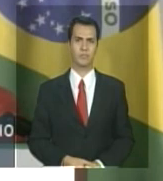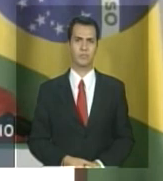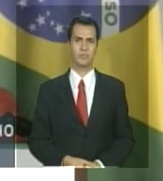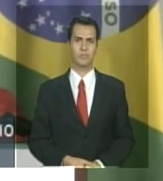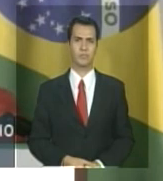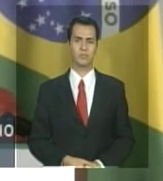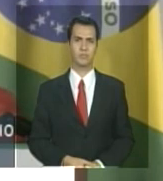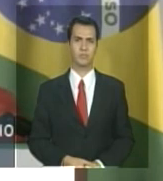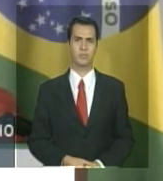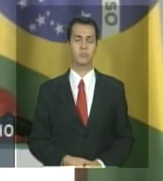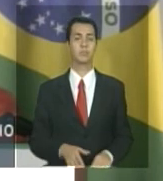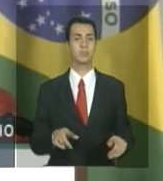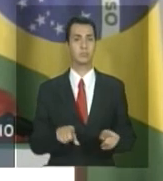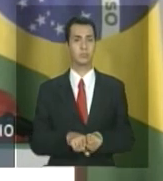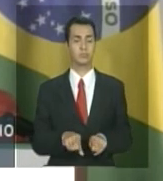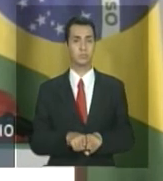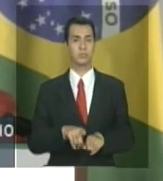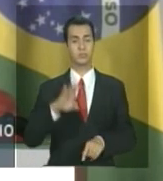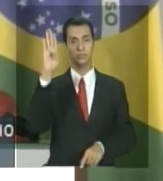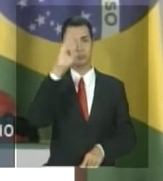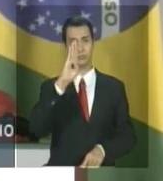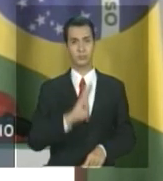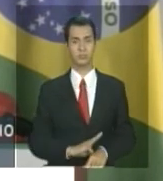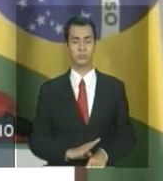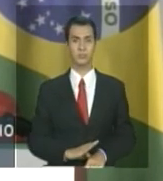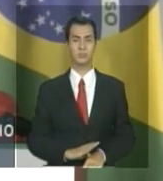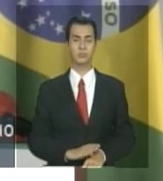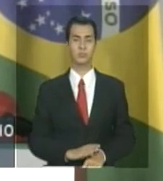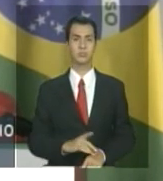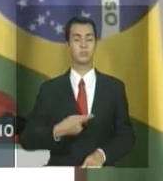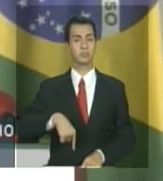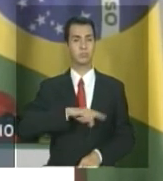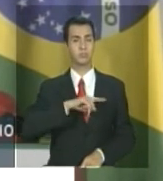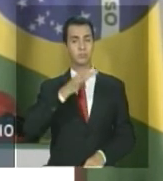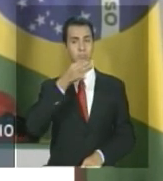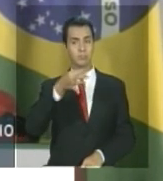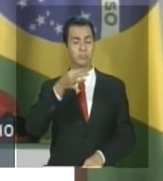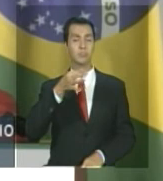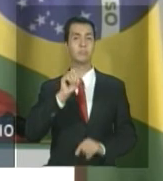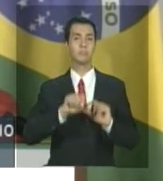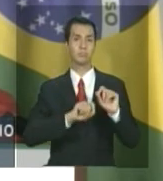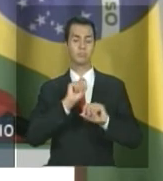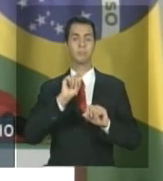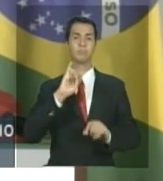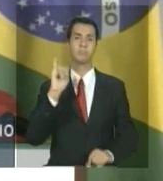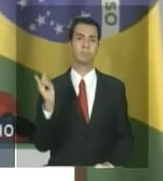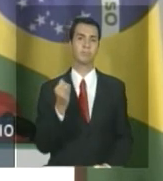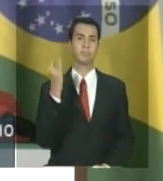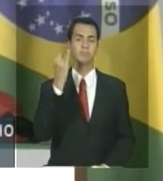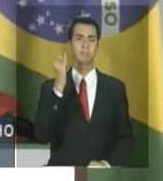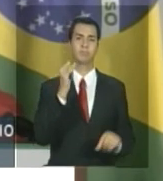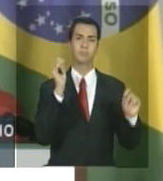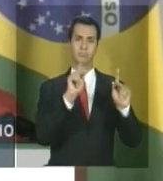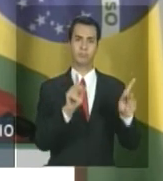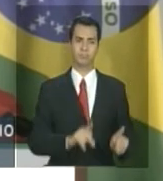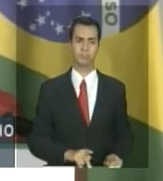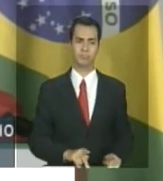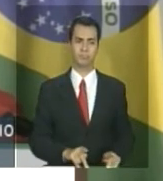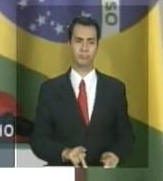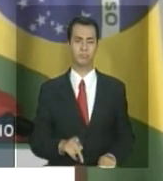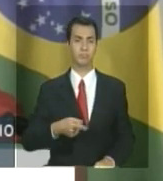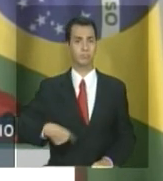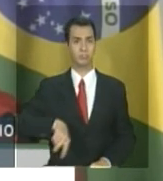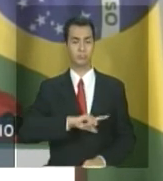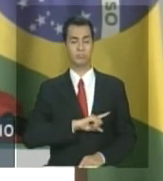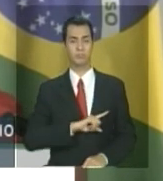do ponto de vista do Brasil, nós consideramos que é muito importante de paz que todos